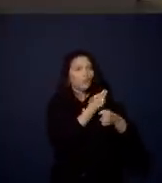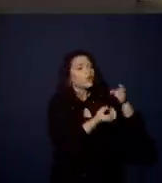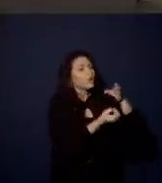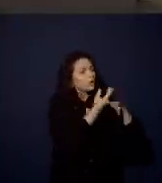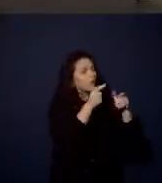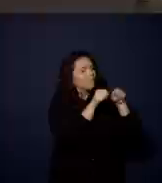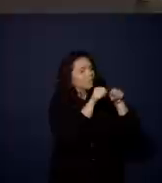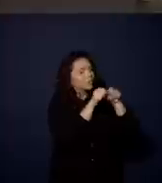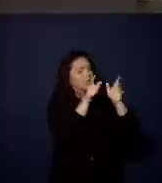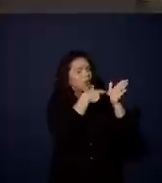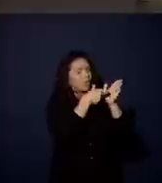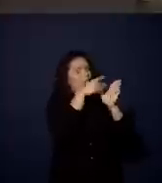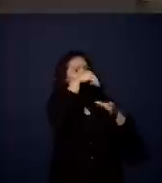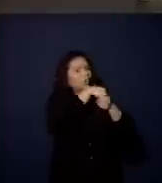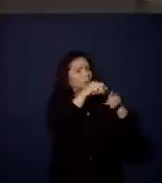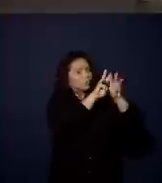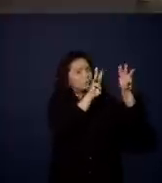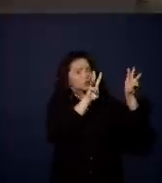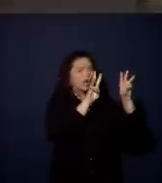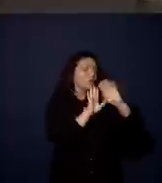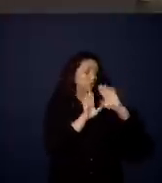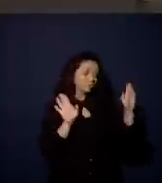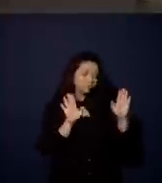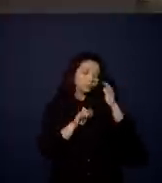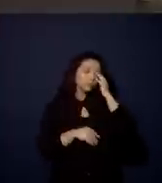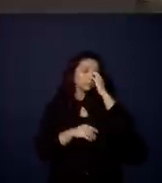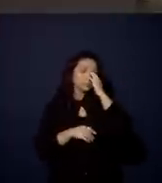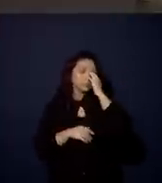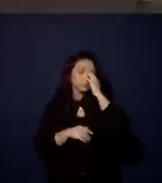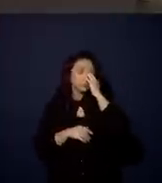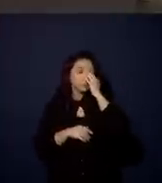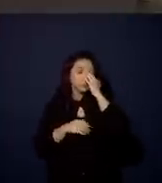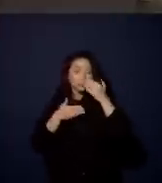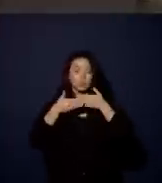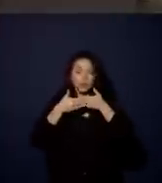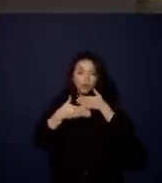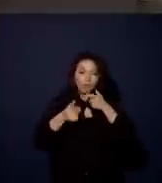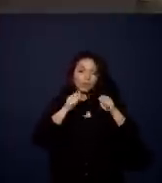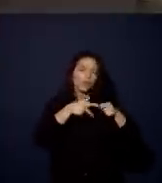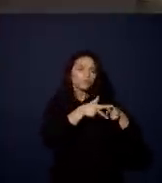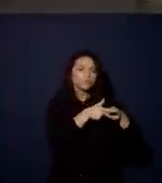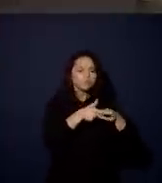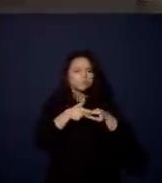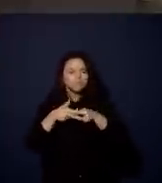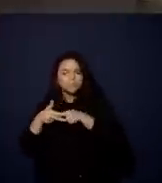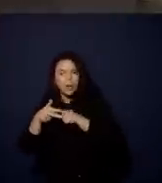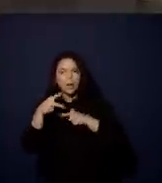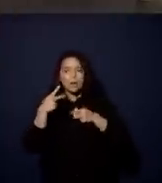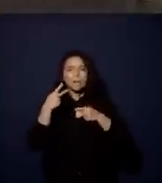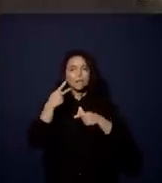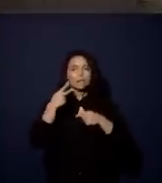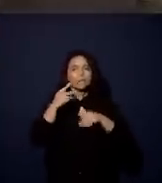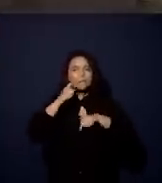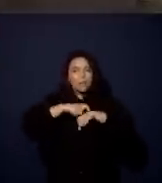no nosso Marketplace Então acho que é uma é uma jornada aí que vai ser adequar a cada momento de conta do Consumidor